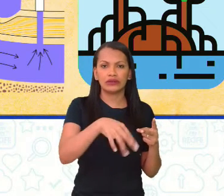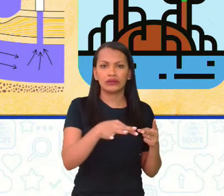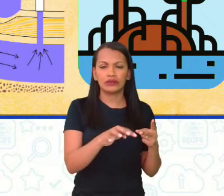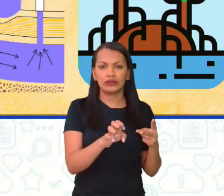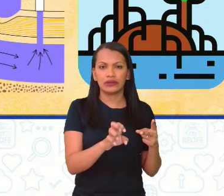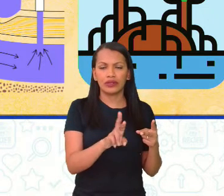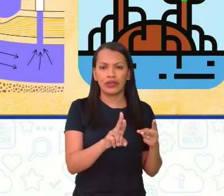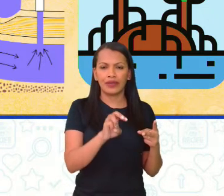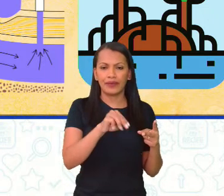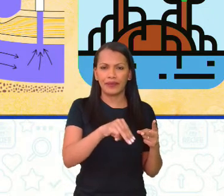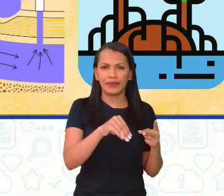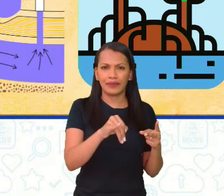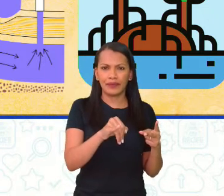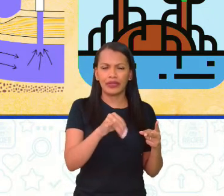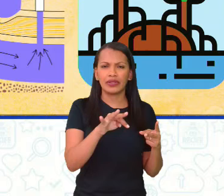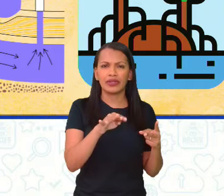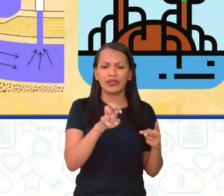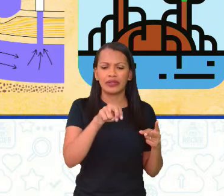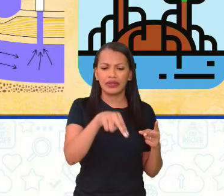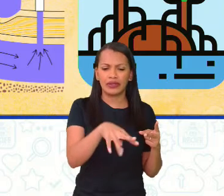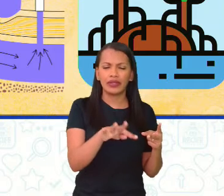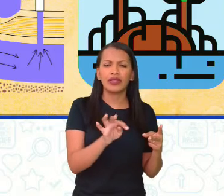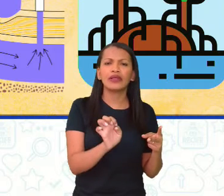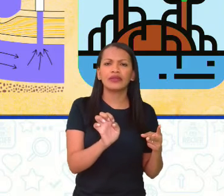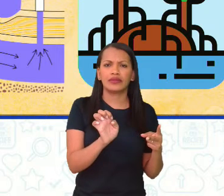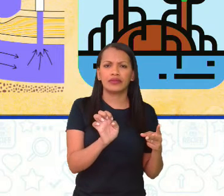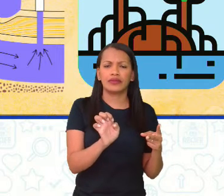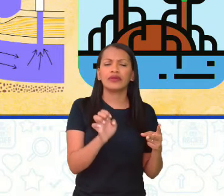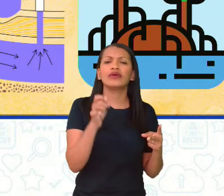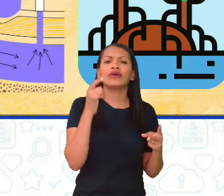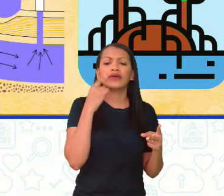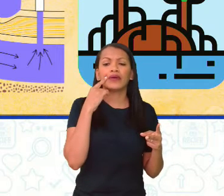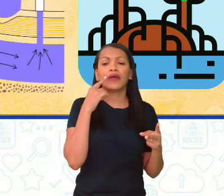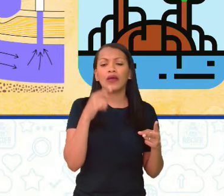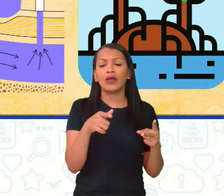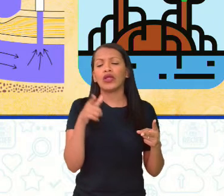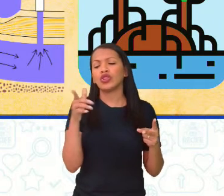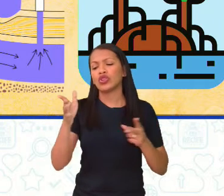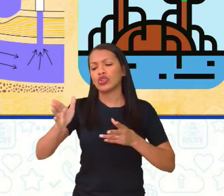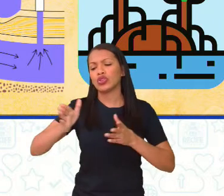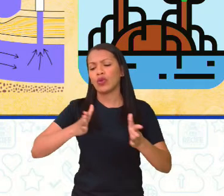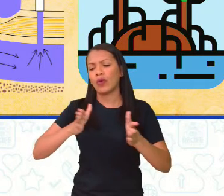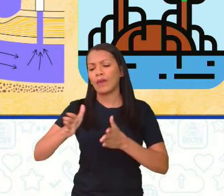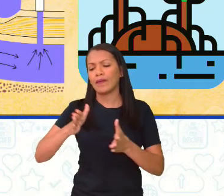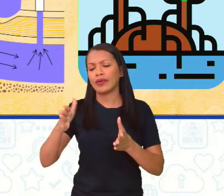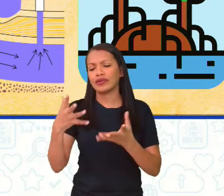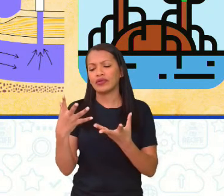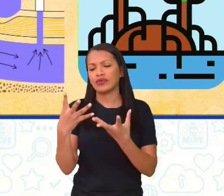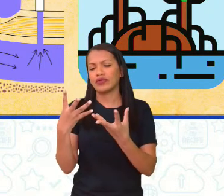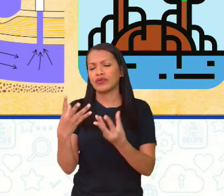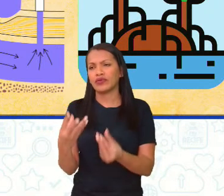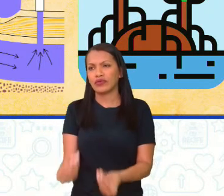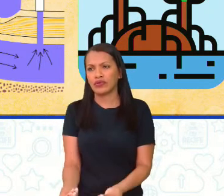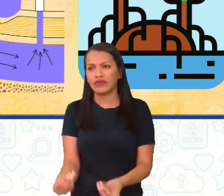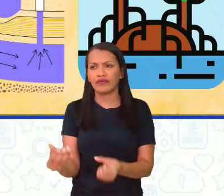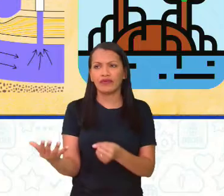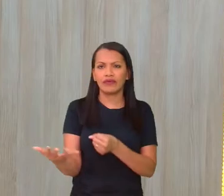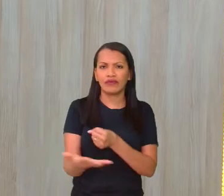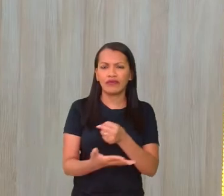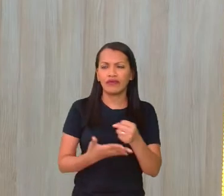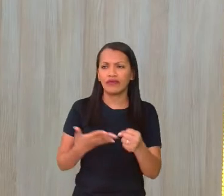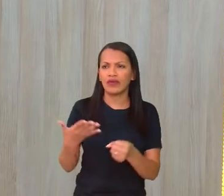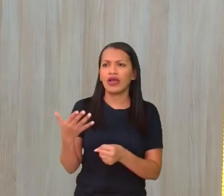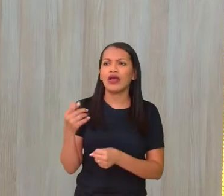quê? Porque no período da seca, os rios que são intermitentes, eles vão ficar ao nível freático. Volta aqui para mim, por